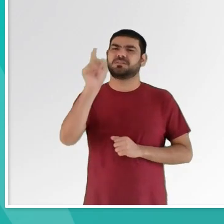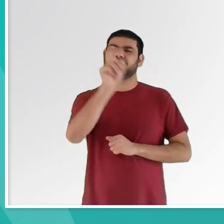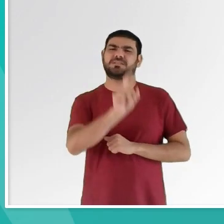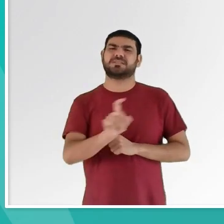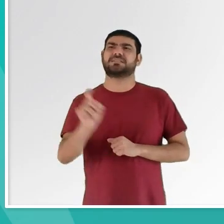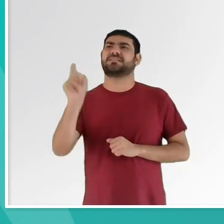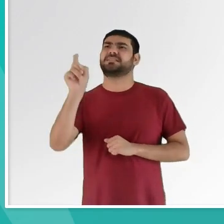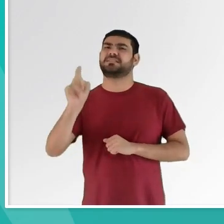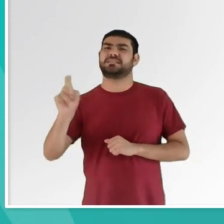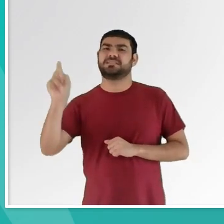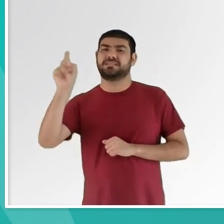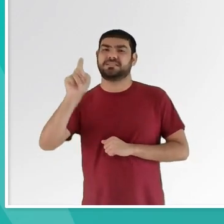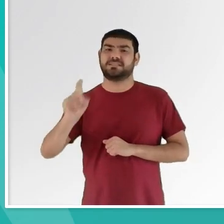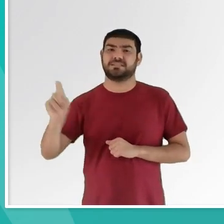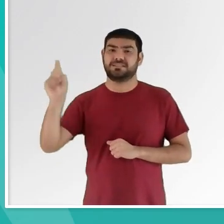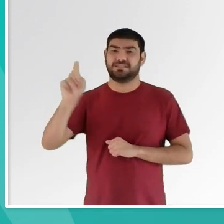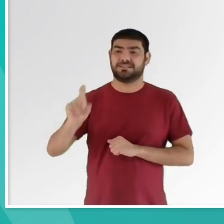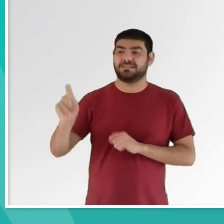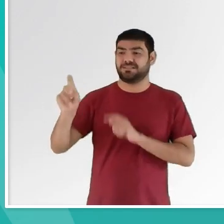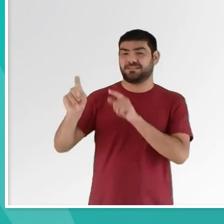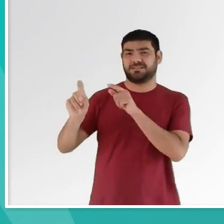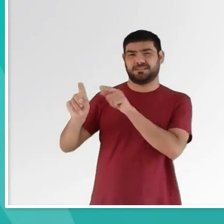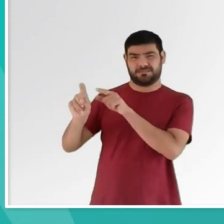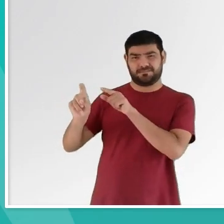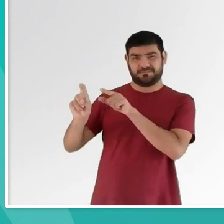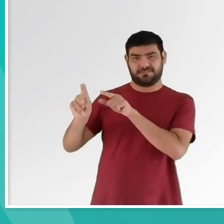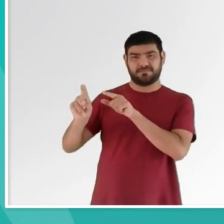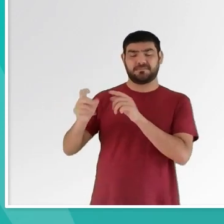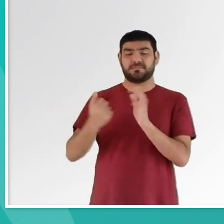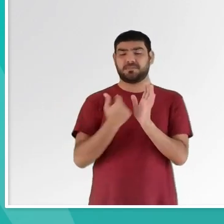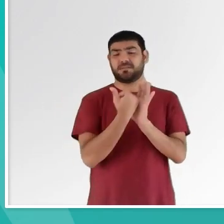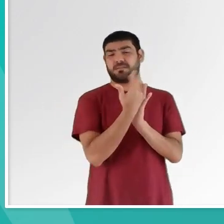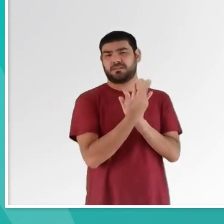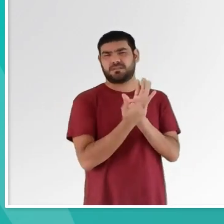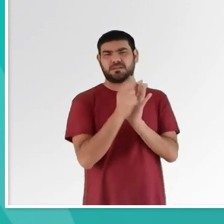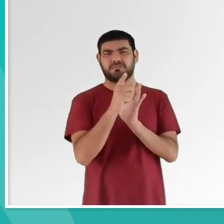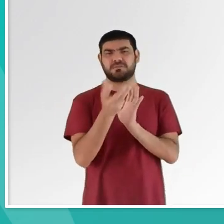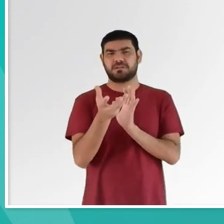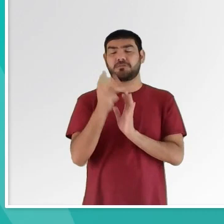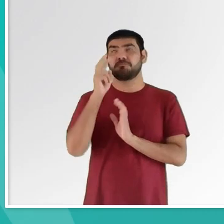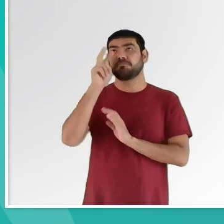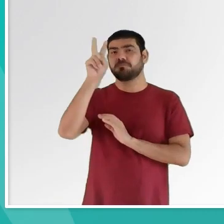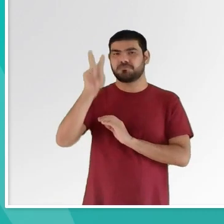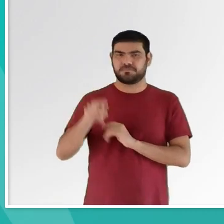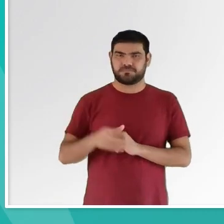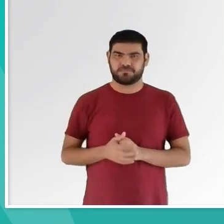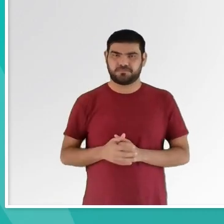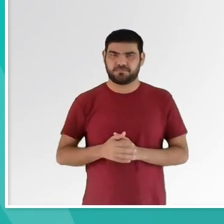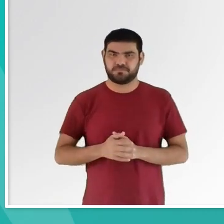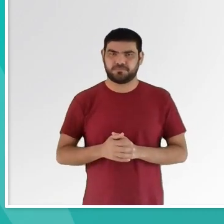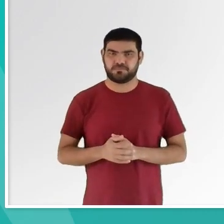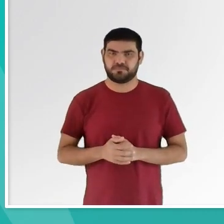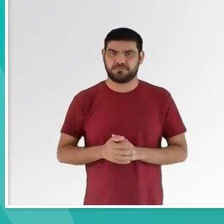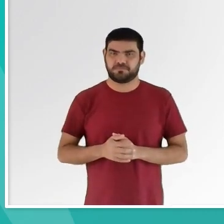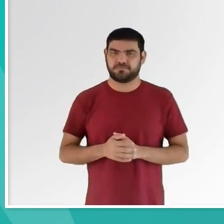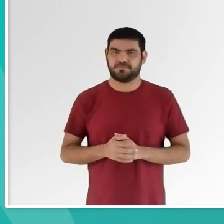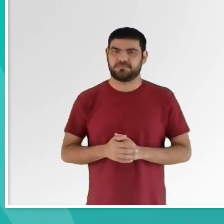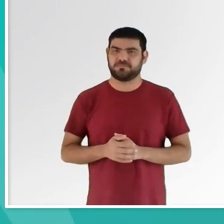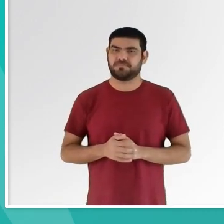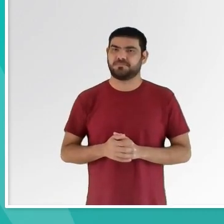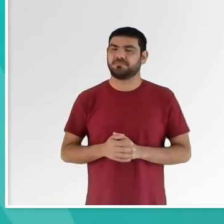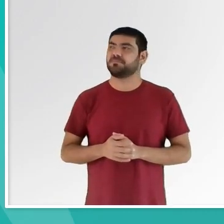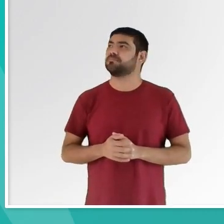Então, o desenho de imaginação é desenhar o que você quer, que vem do coração em ilustração e